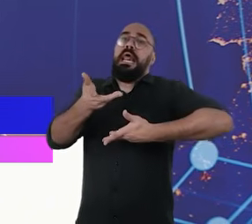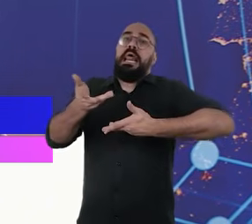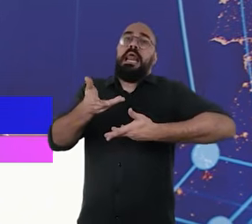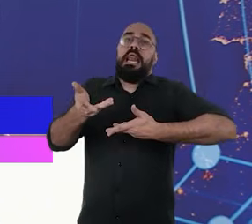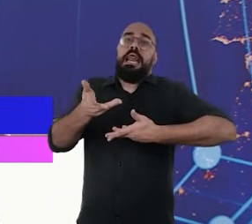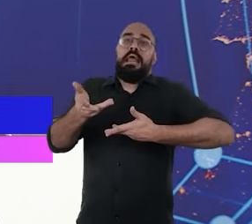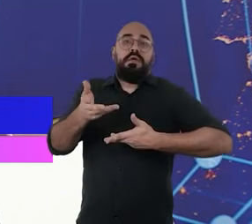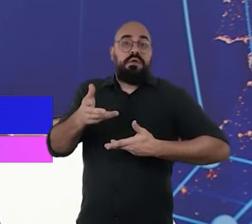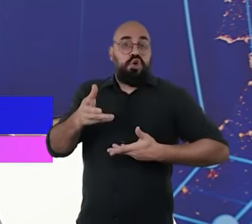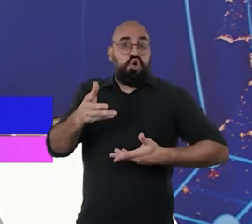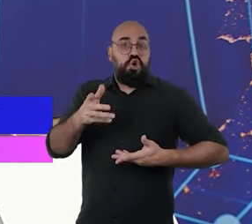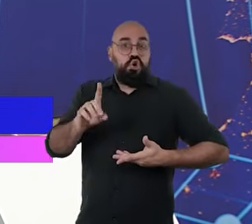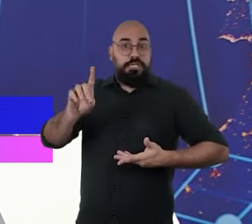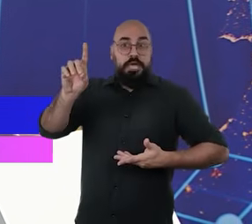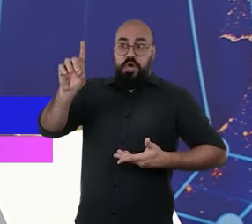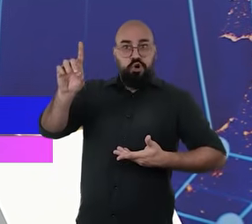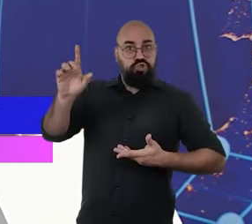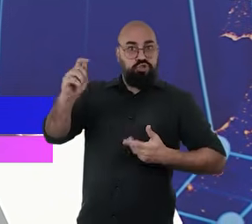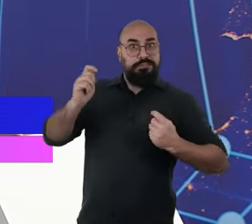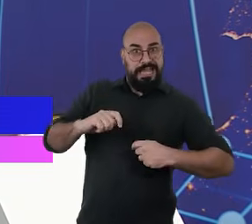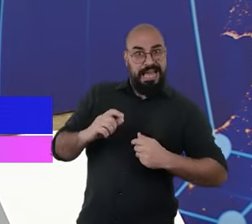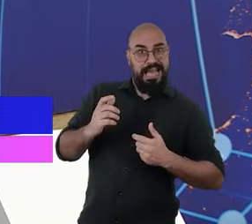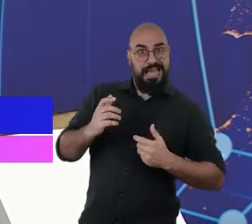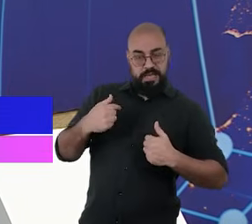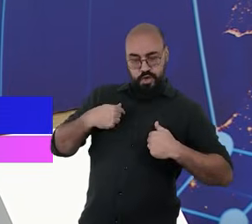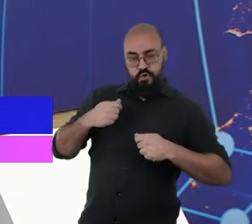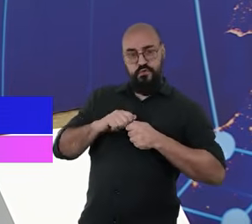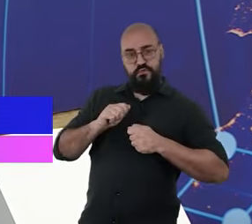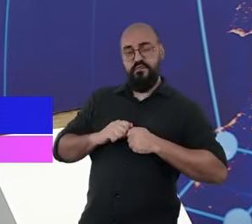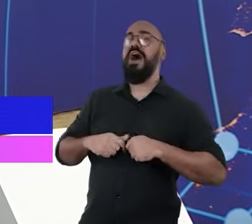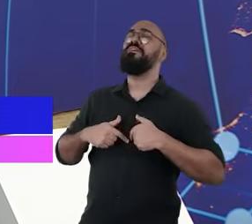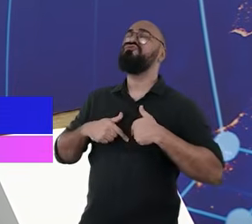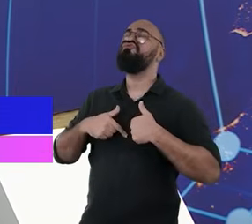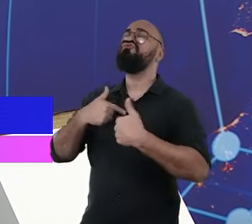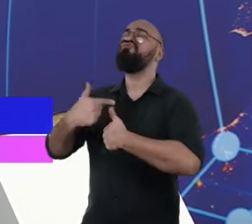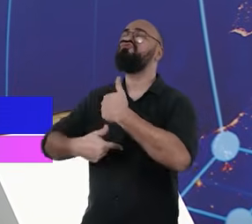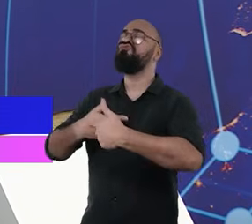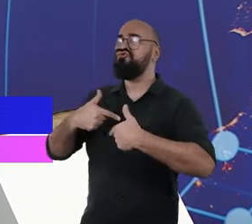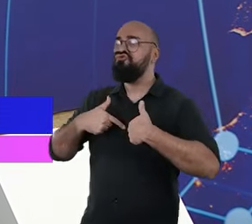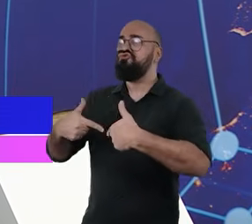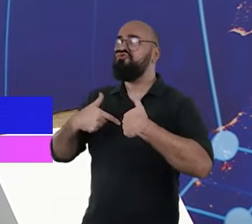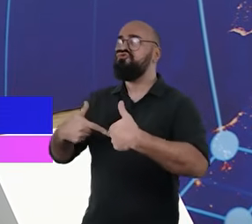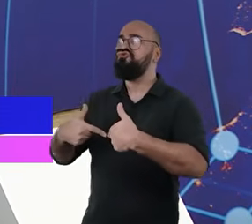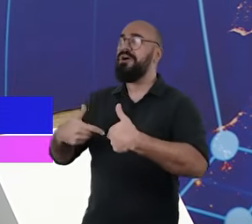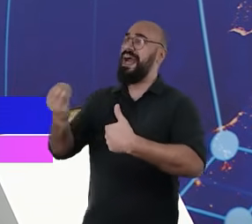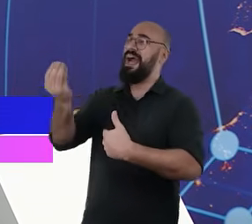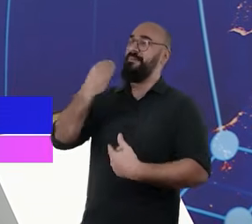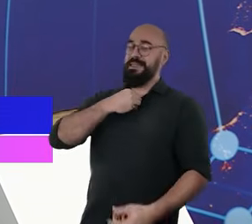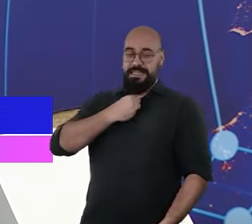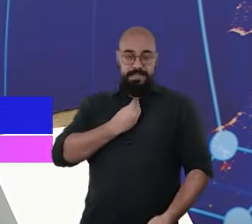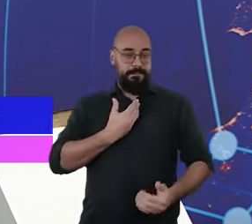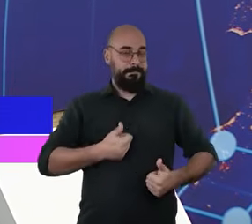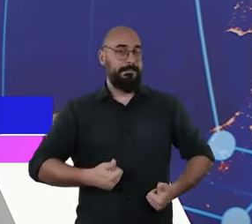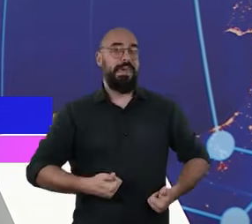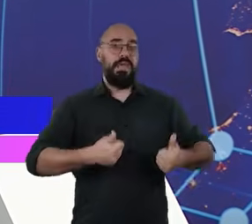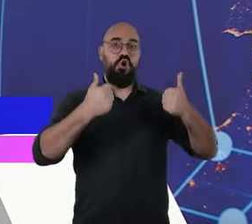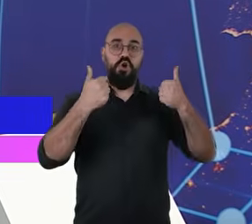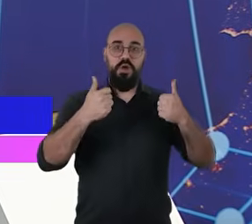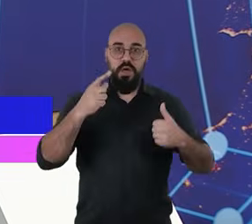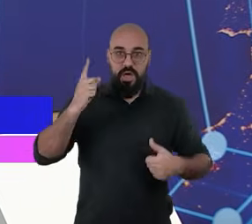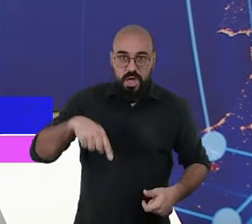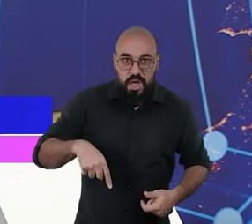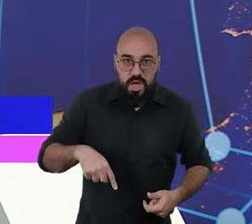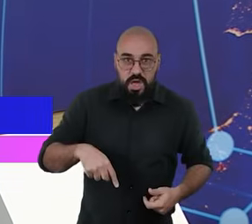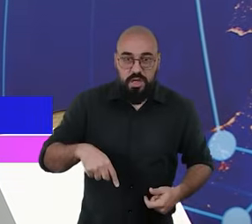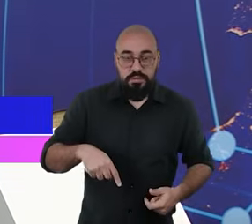um toma lá da cá. Eu faço para receber de volta. Eu dou para que Deus me recompense. Só